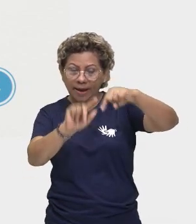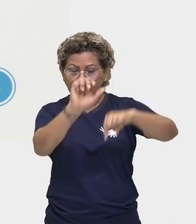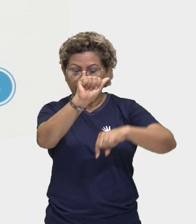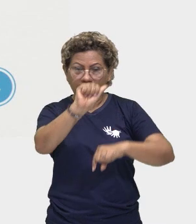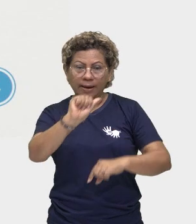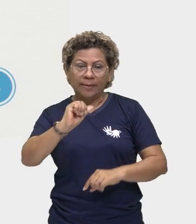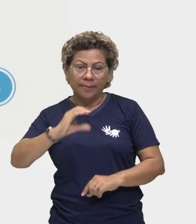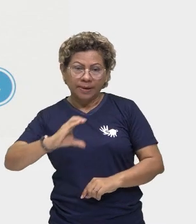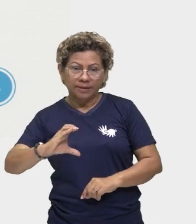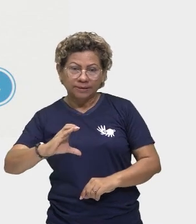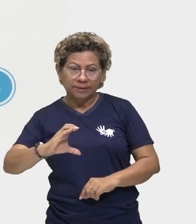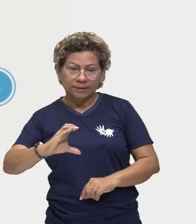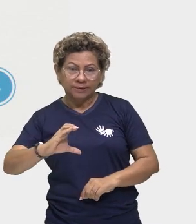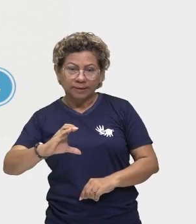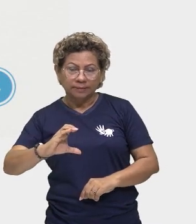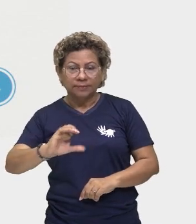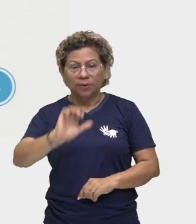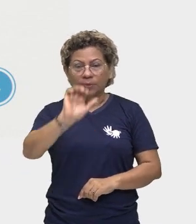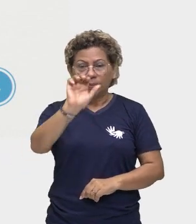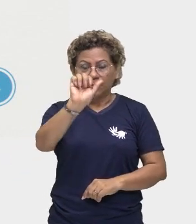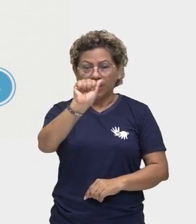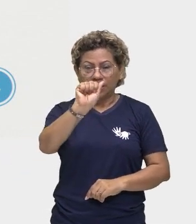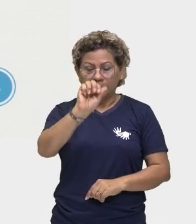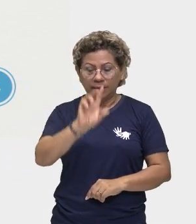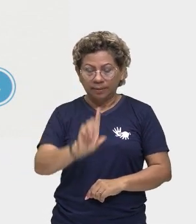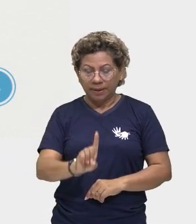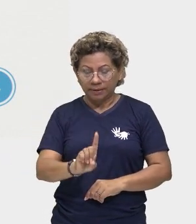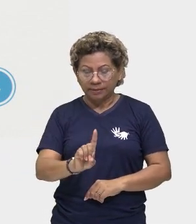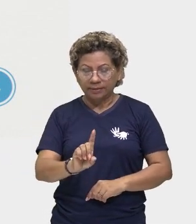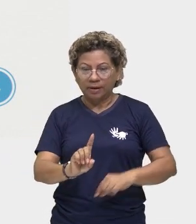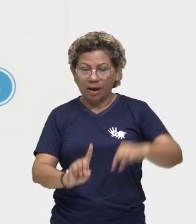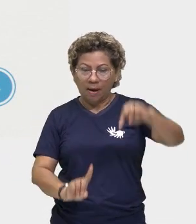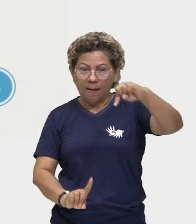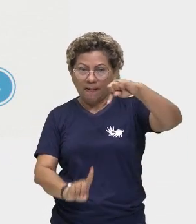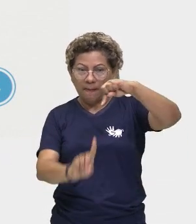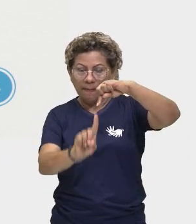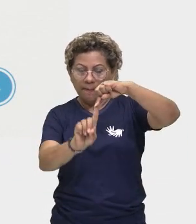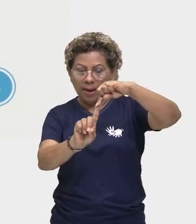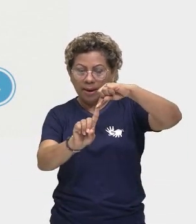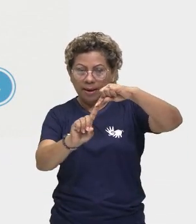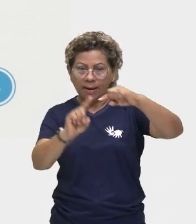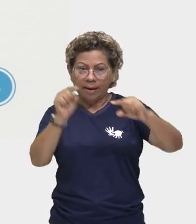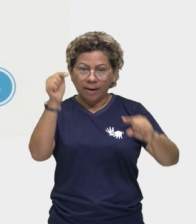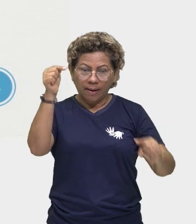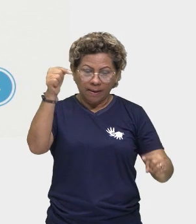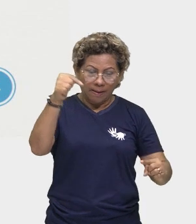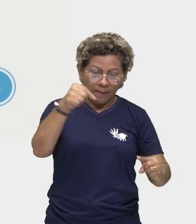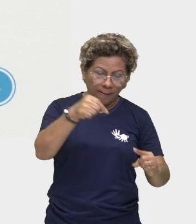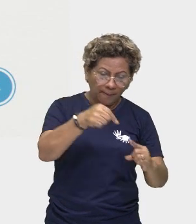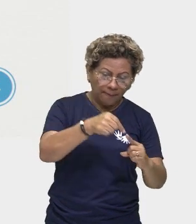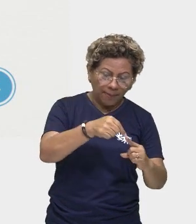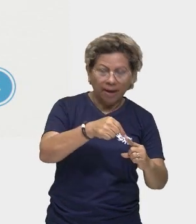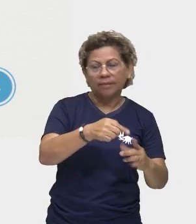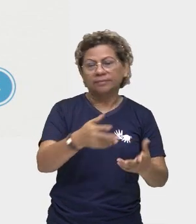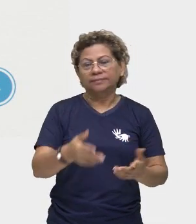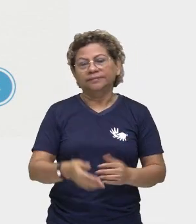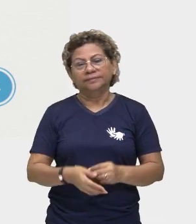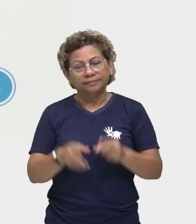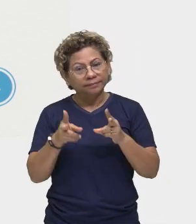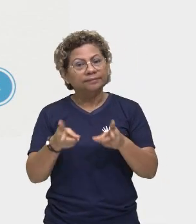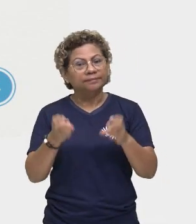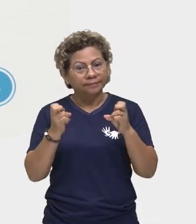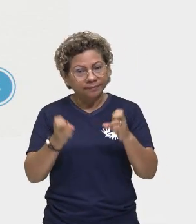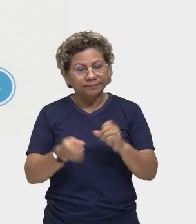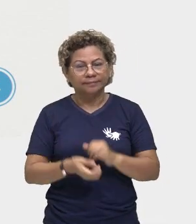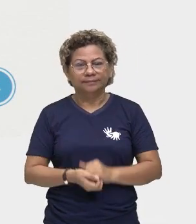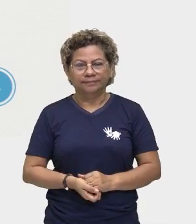A para E. Não sai de A para F porque são vértices consecutivos. E assim sucessivamente. Vamos ter a diagonal saindo